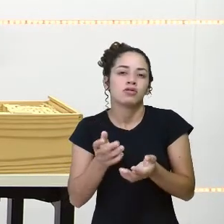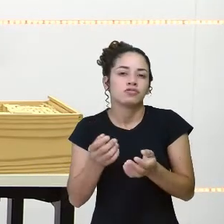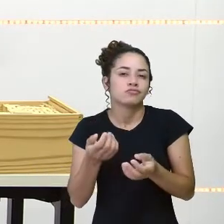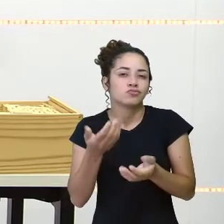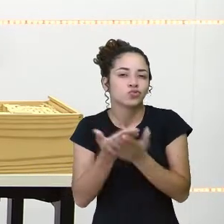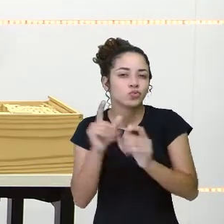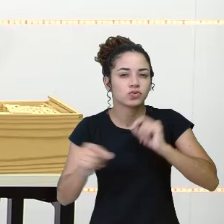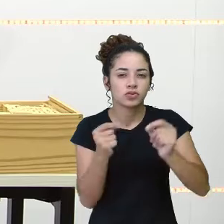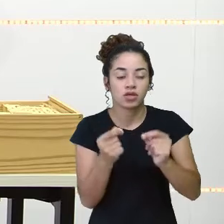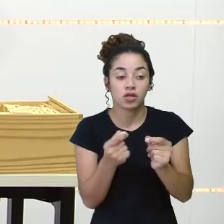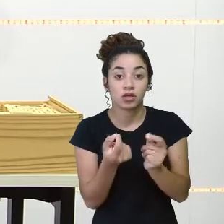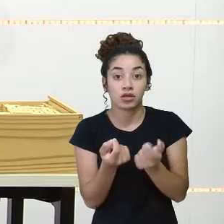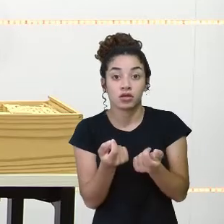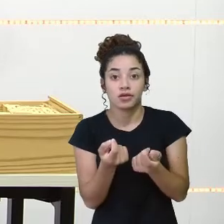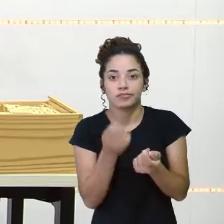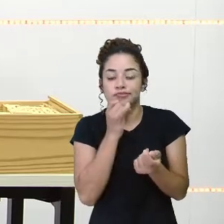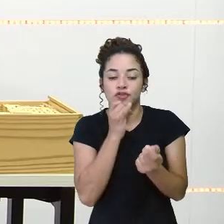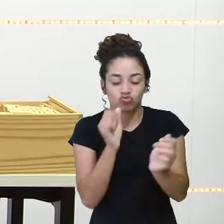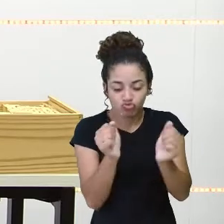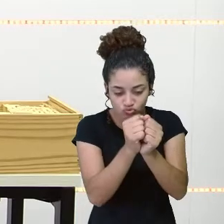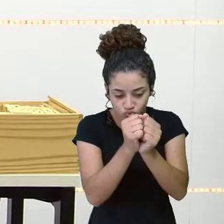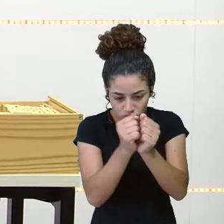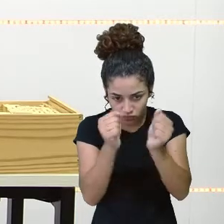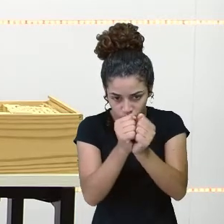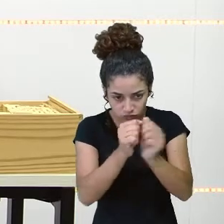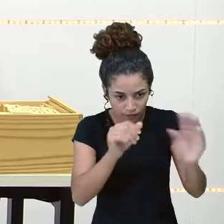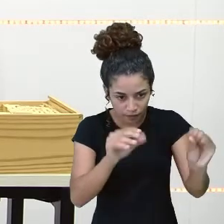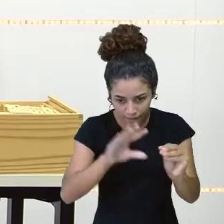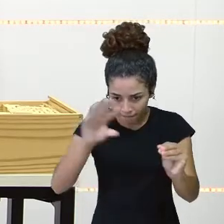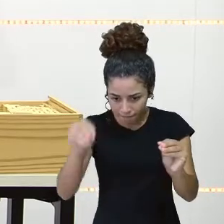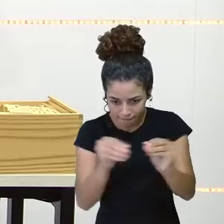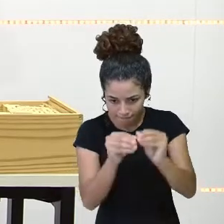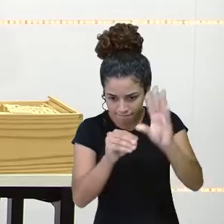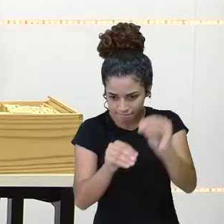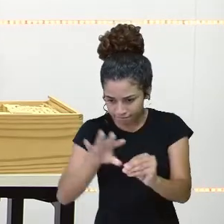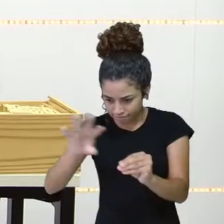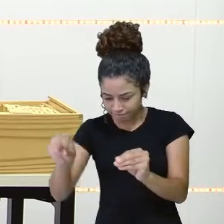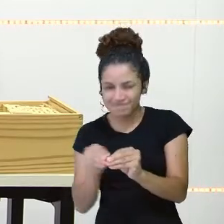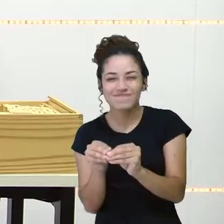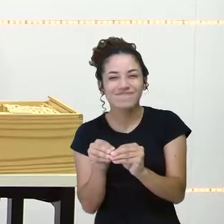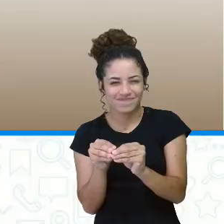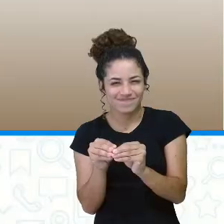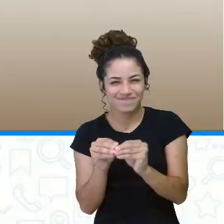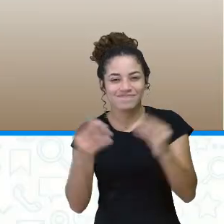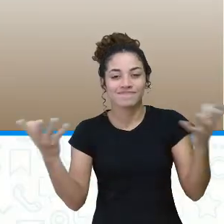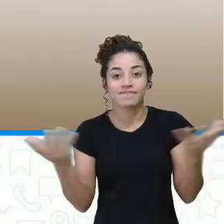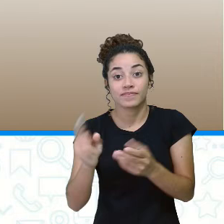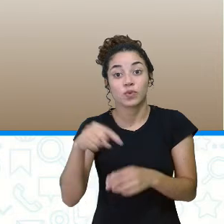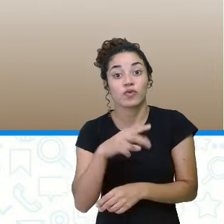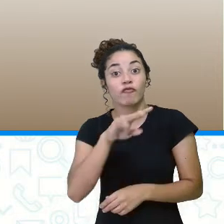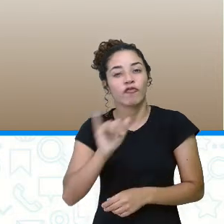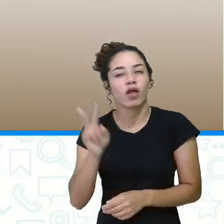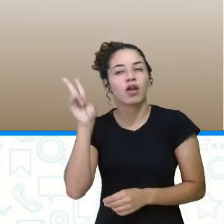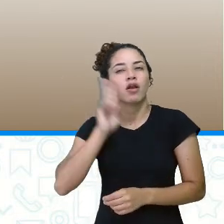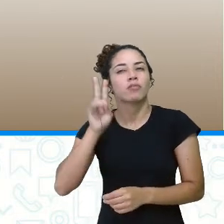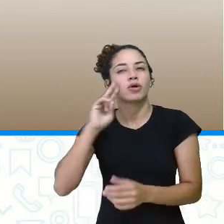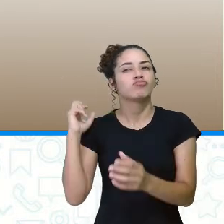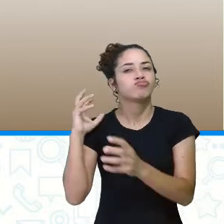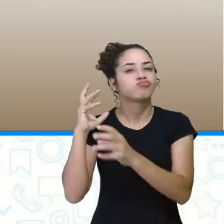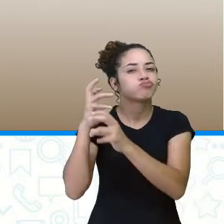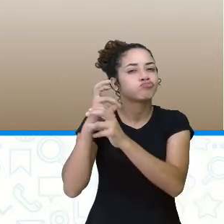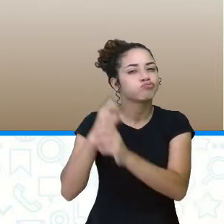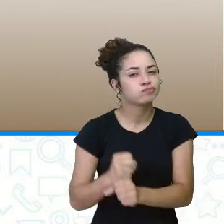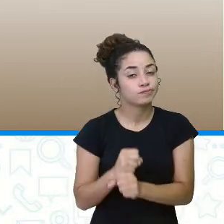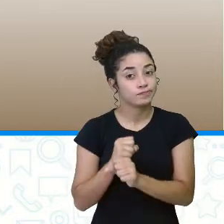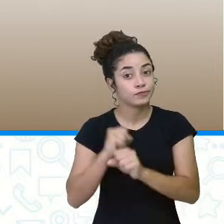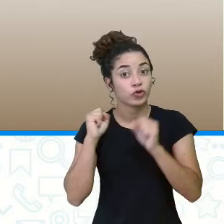vai conversar um pouquinho sobre ideias de acrescentar. Aí a gente vai resgatar aqui alguns momentos que a gente